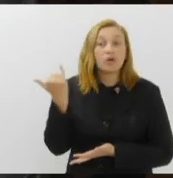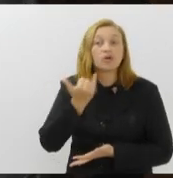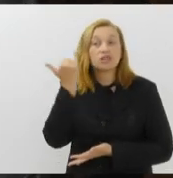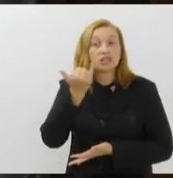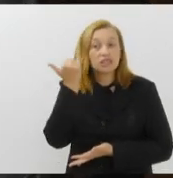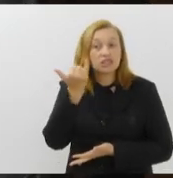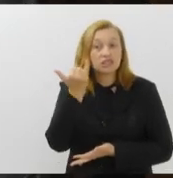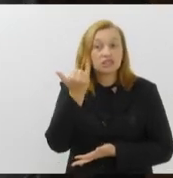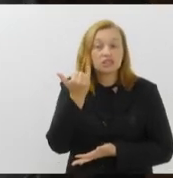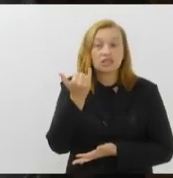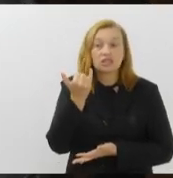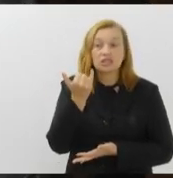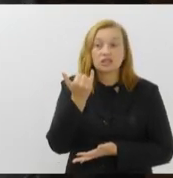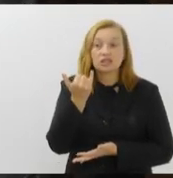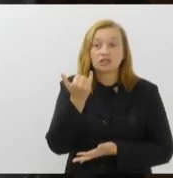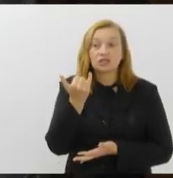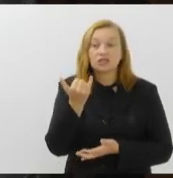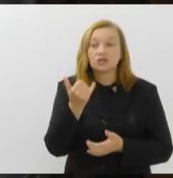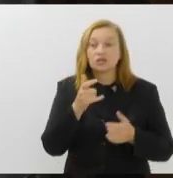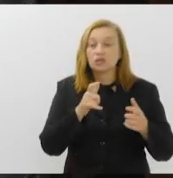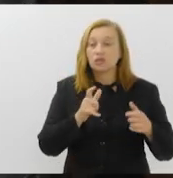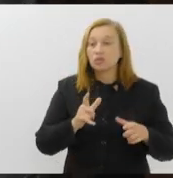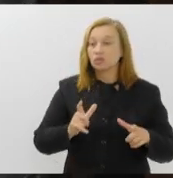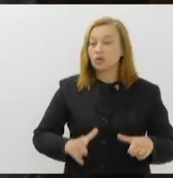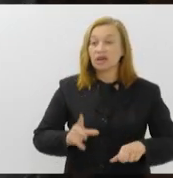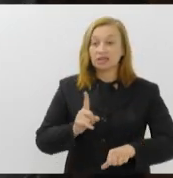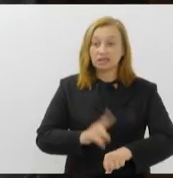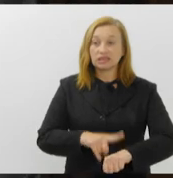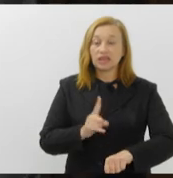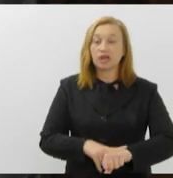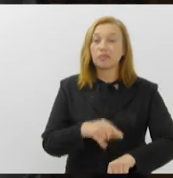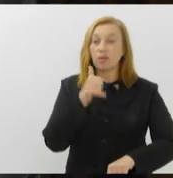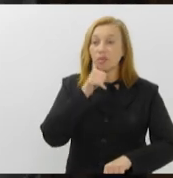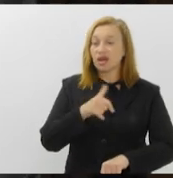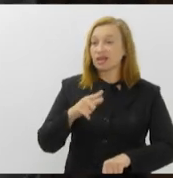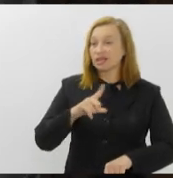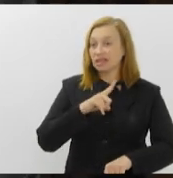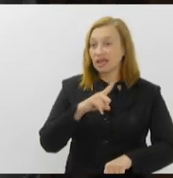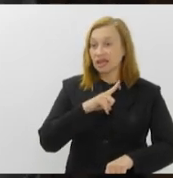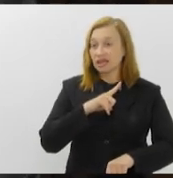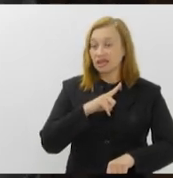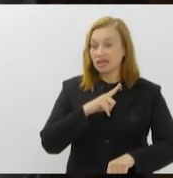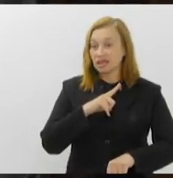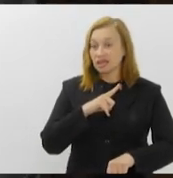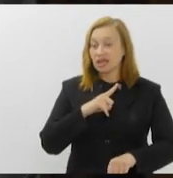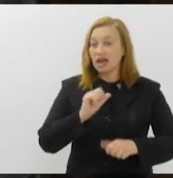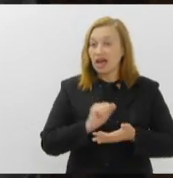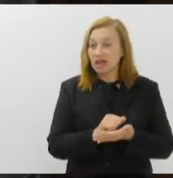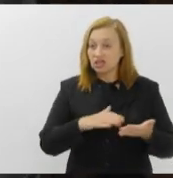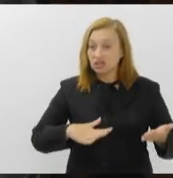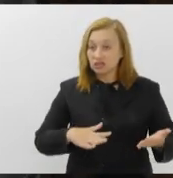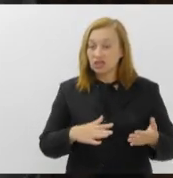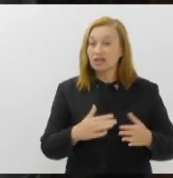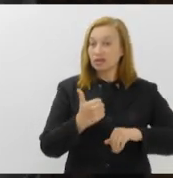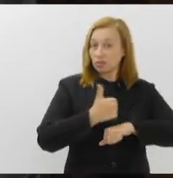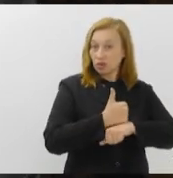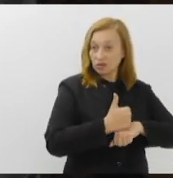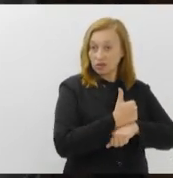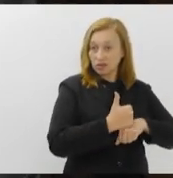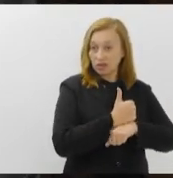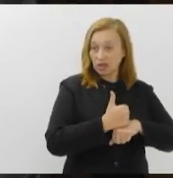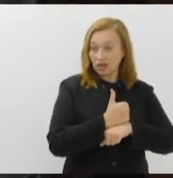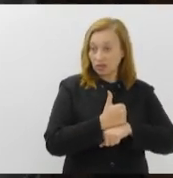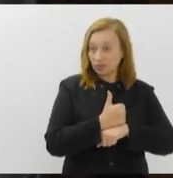relativo ao dilema de alocação de tempo que a mulher tem entre dar vazão à sua atividade profissional e